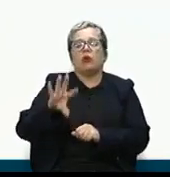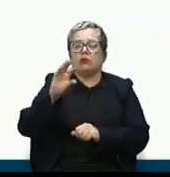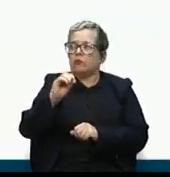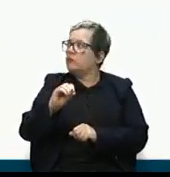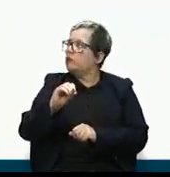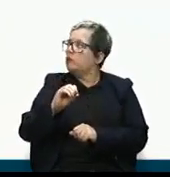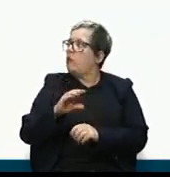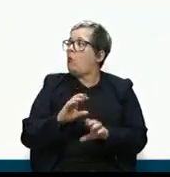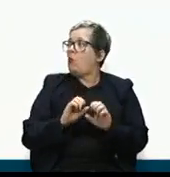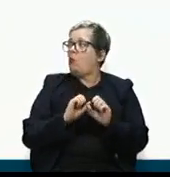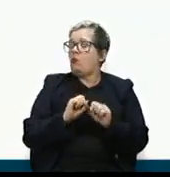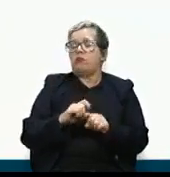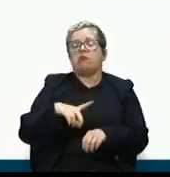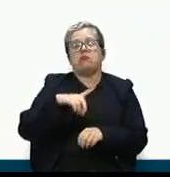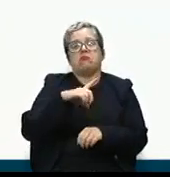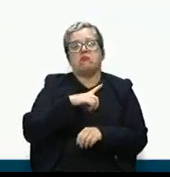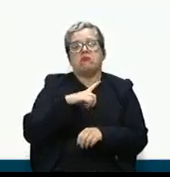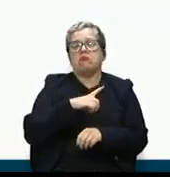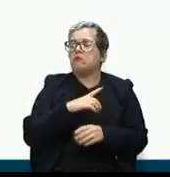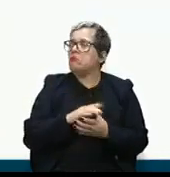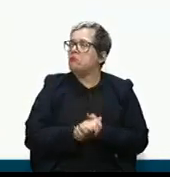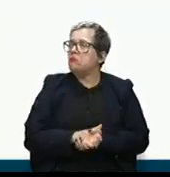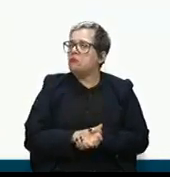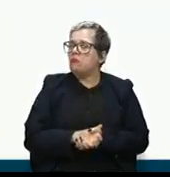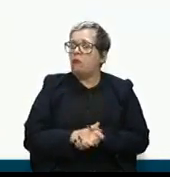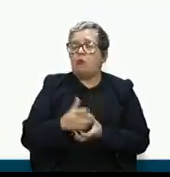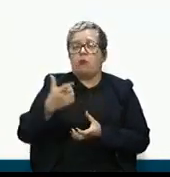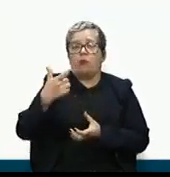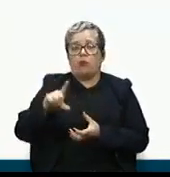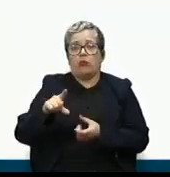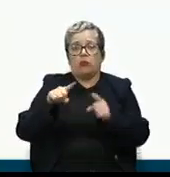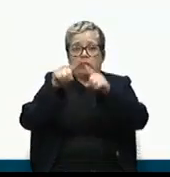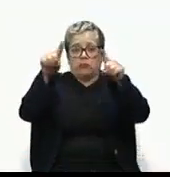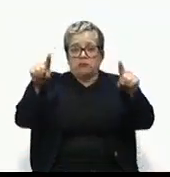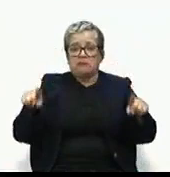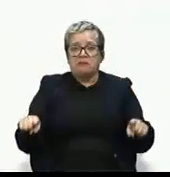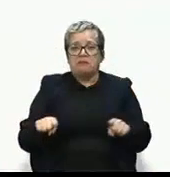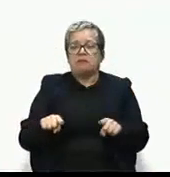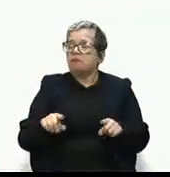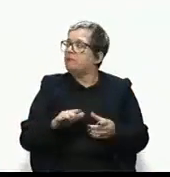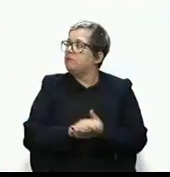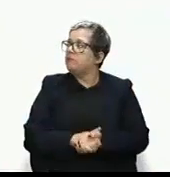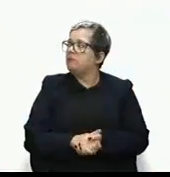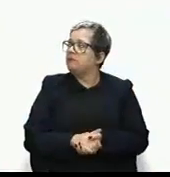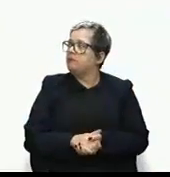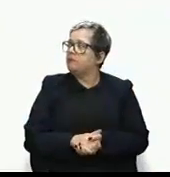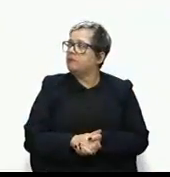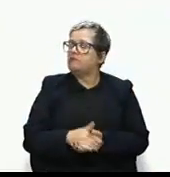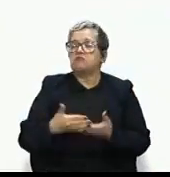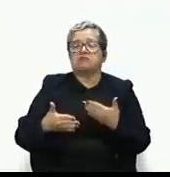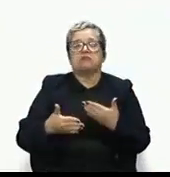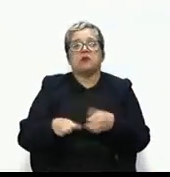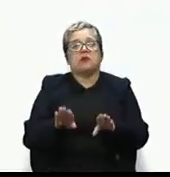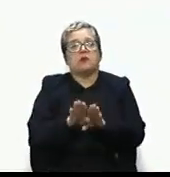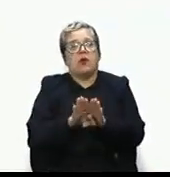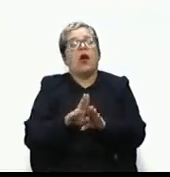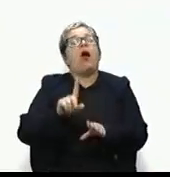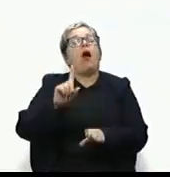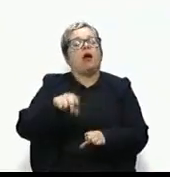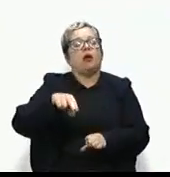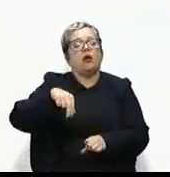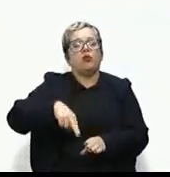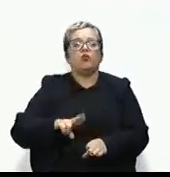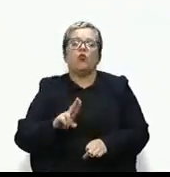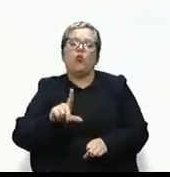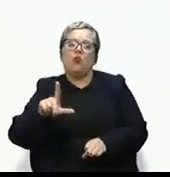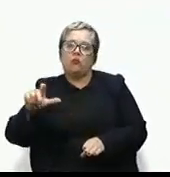0. Eu poderia ter aqui uma outra matriz A, que também é nula, recebe o nome